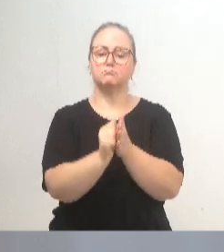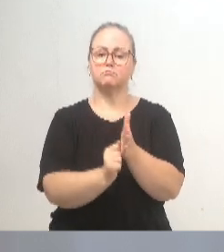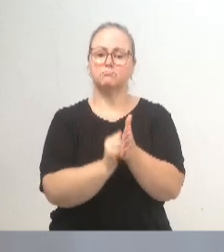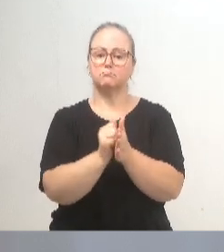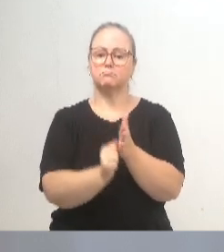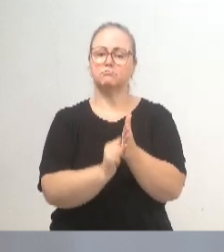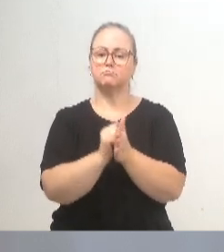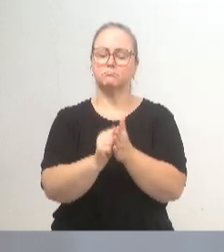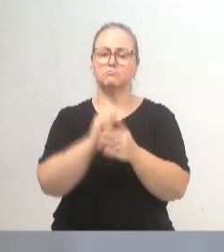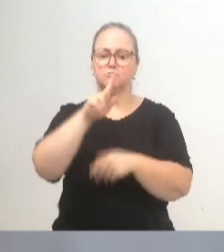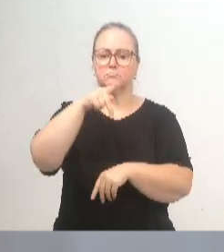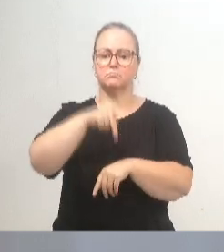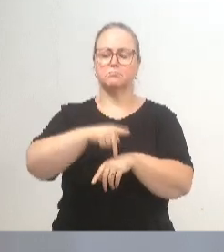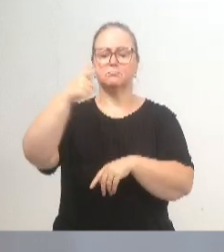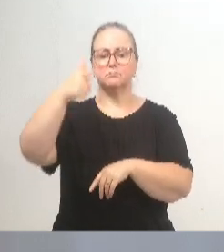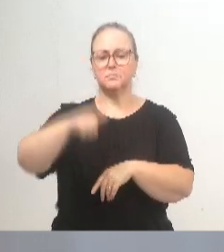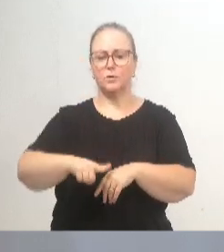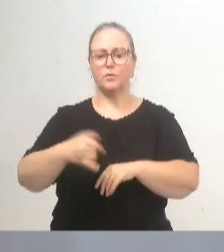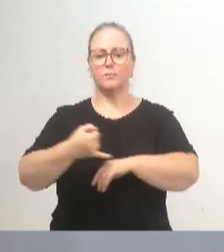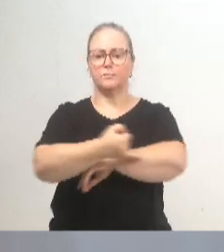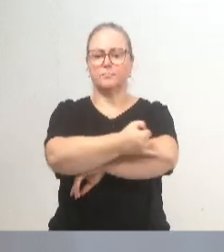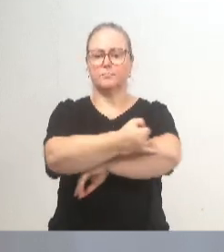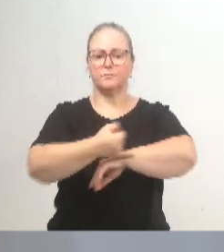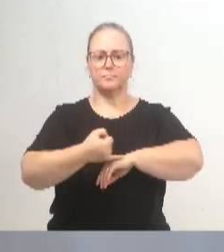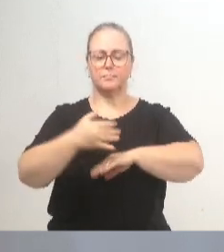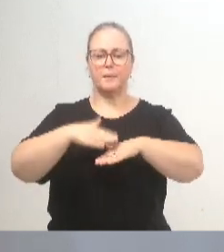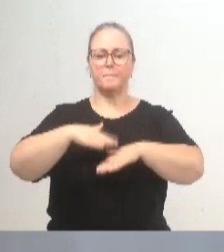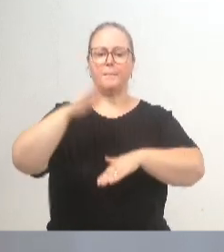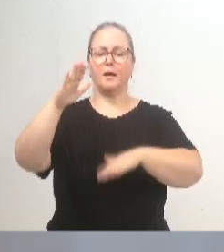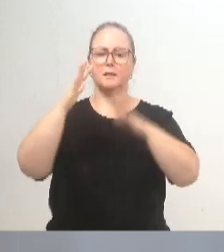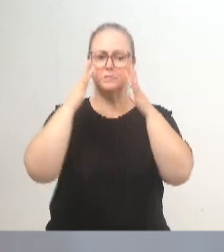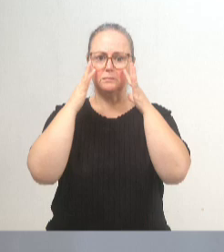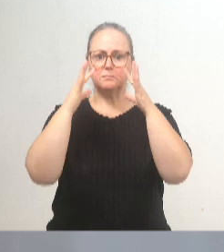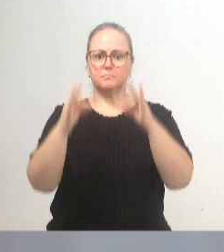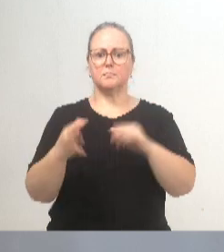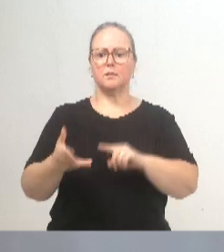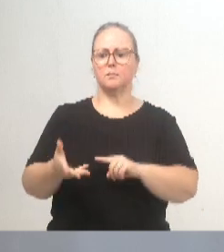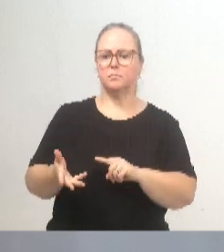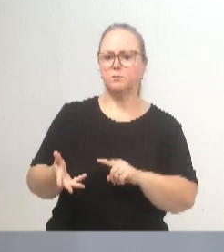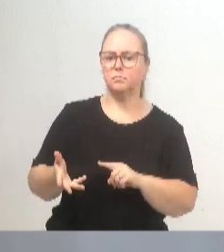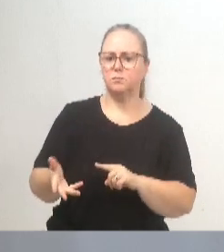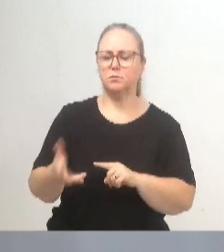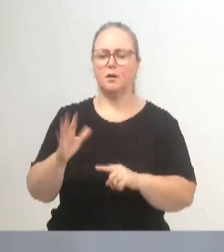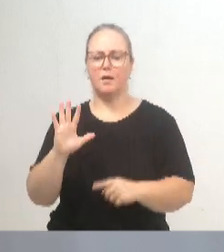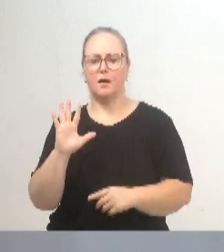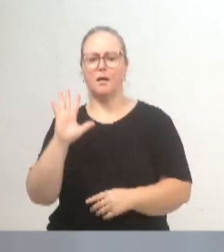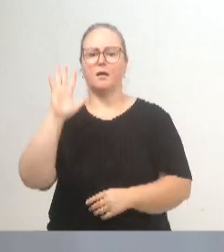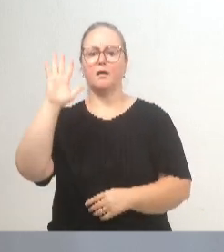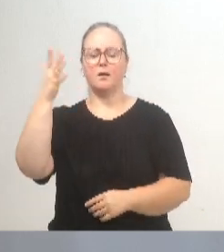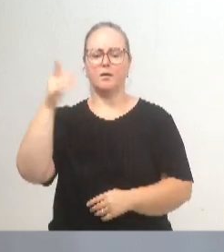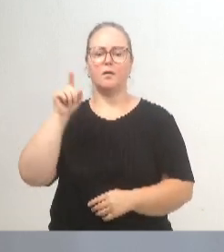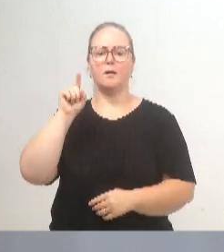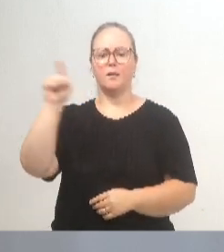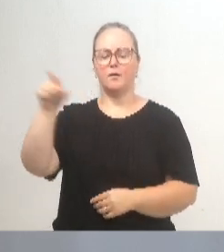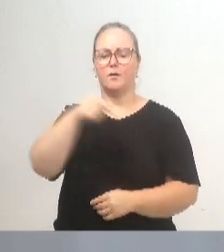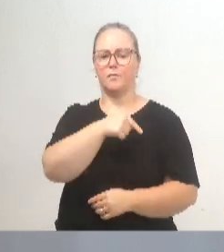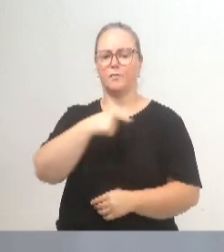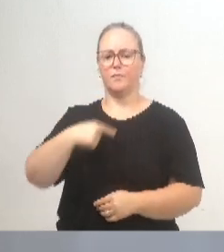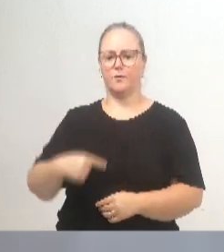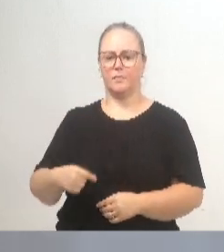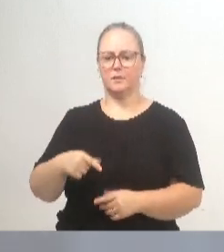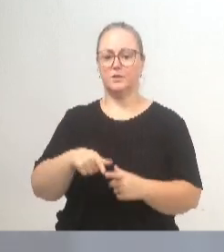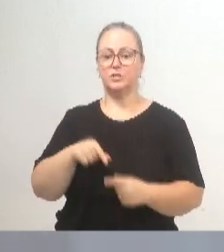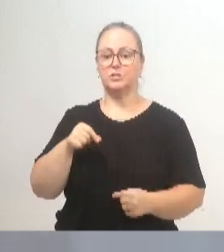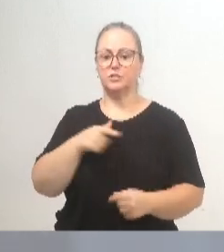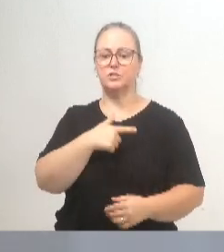país, infraestrutura, que é uma das mais notáveis da agilidade que acontece hoje na China, e são investimentos